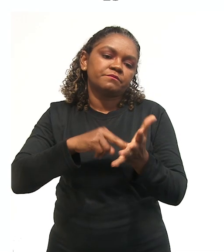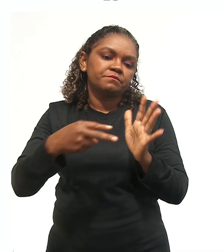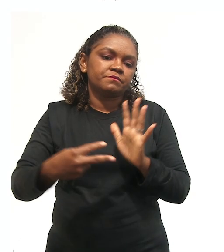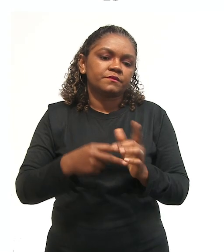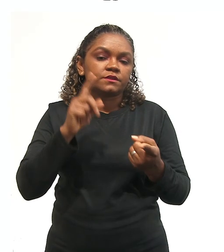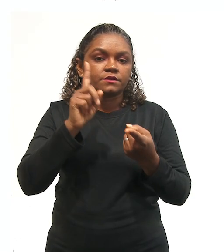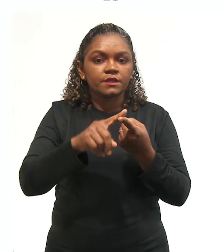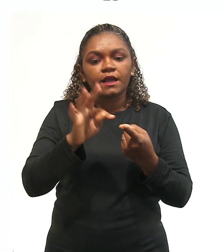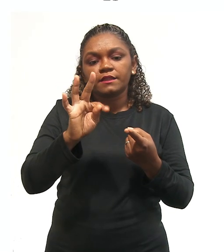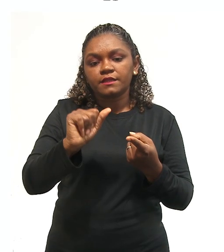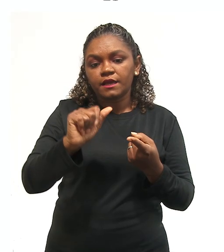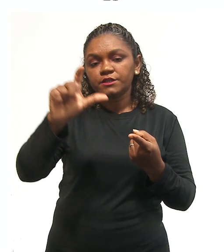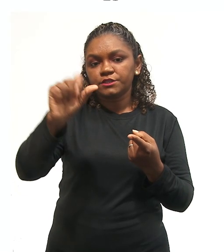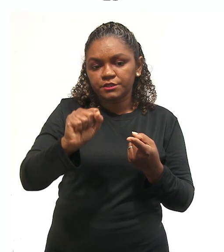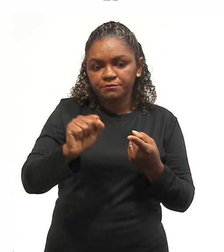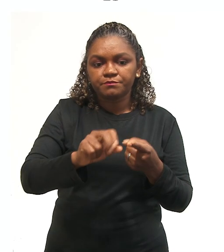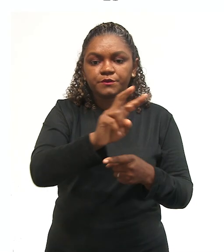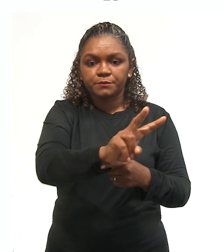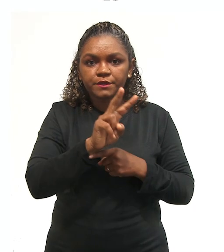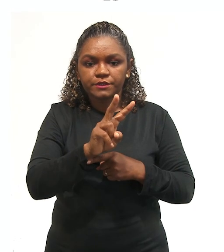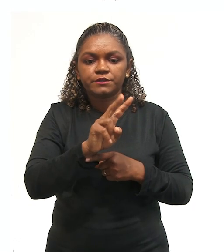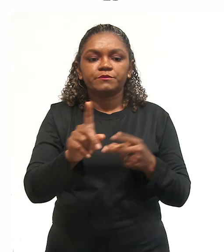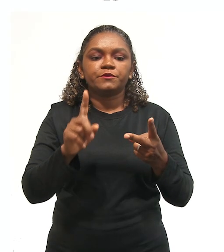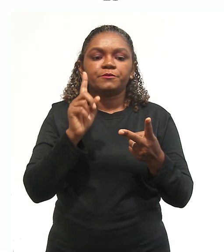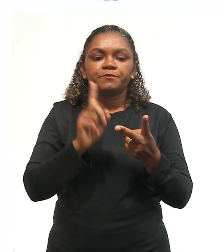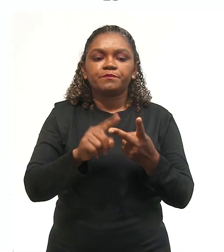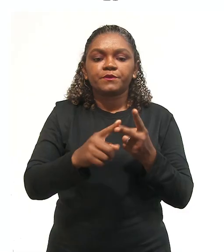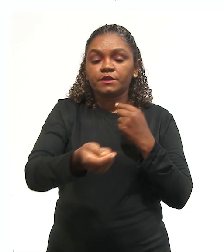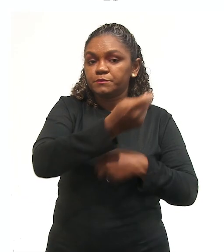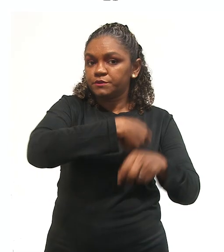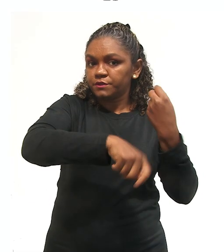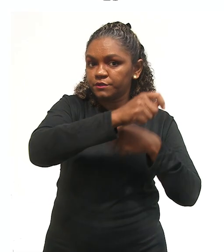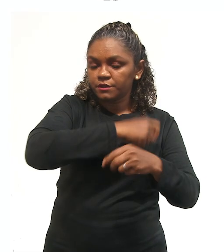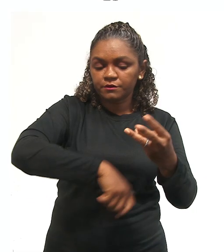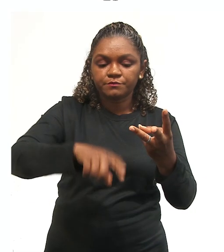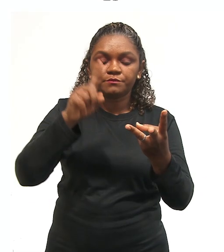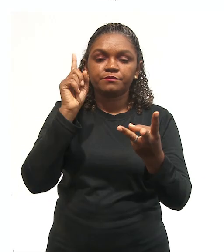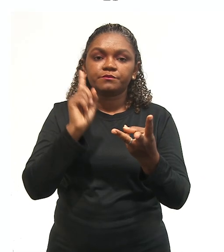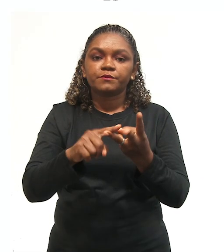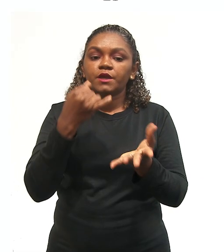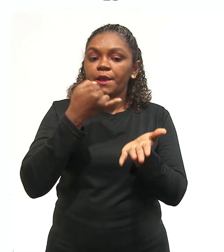isto é, a taxa real do empréstimo, incluindo taxas